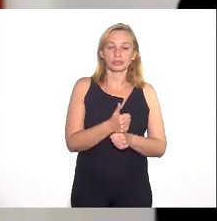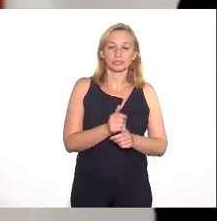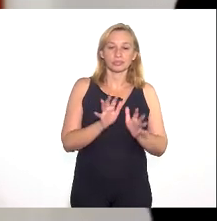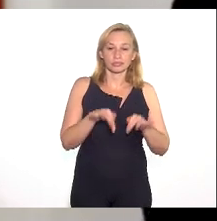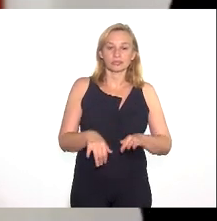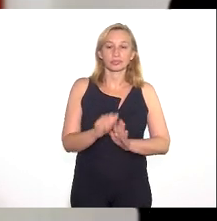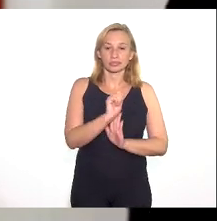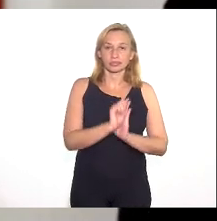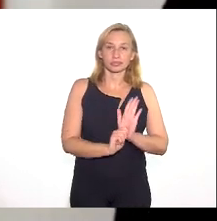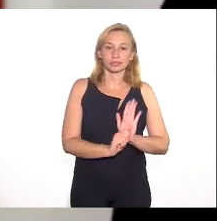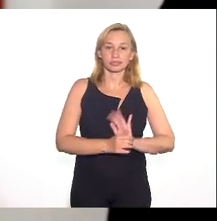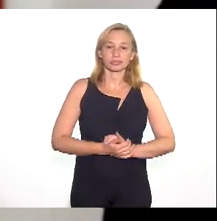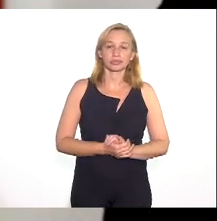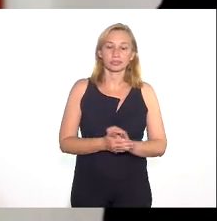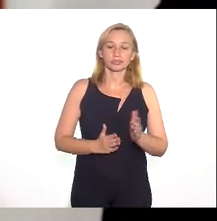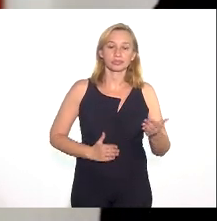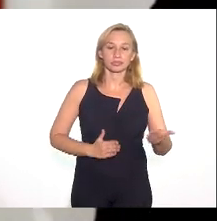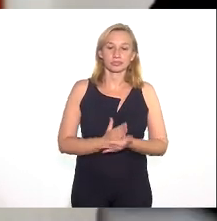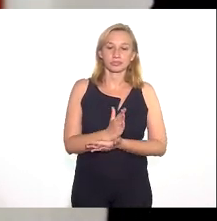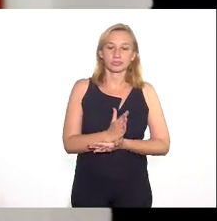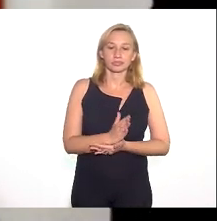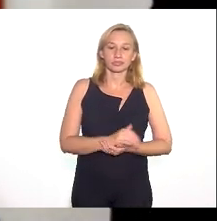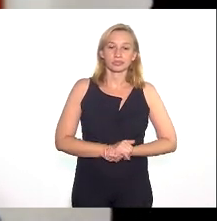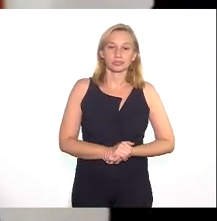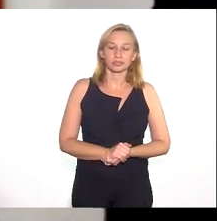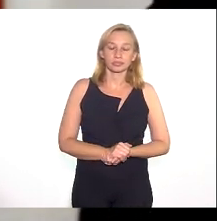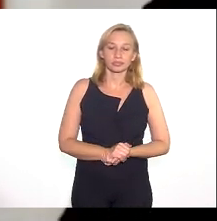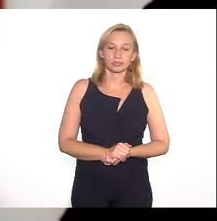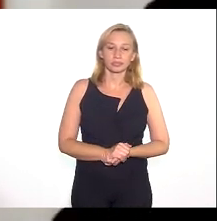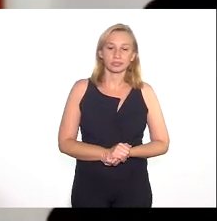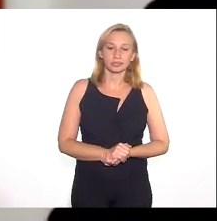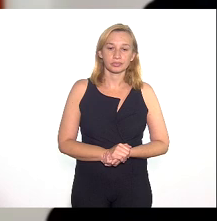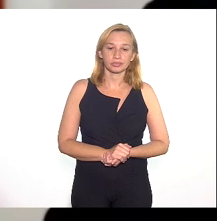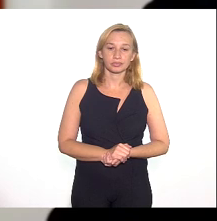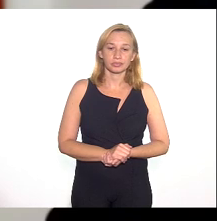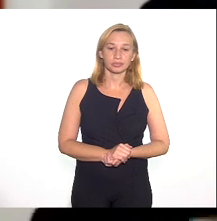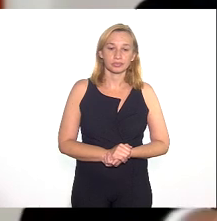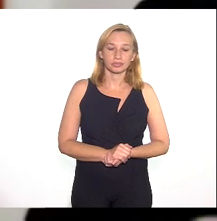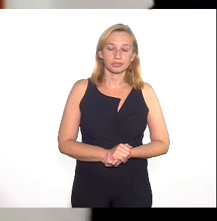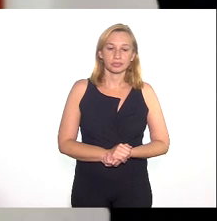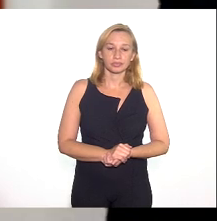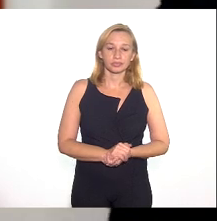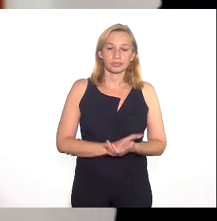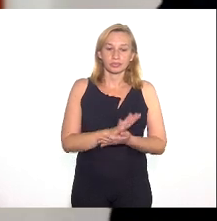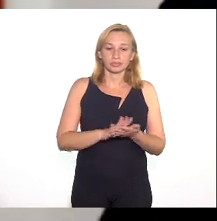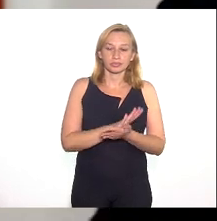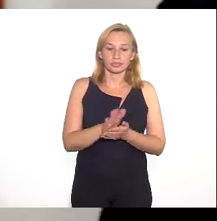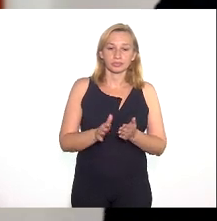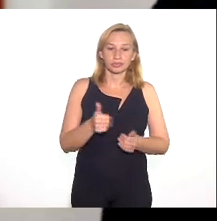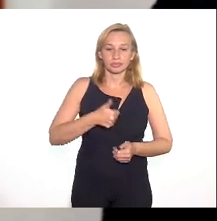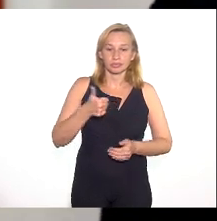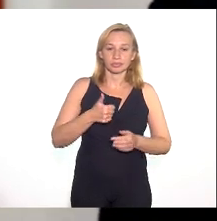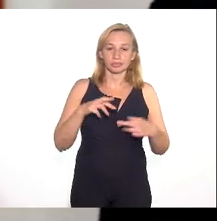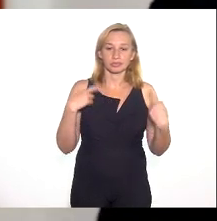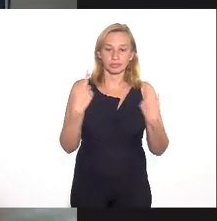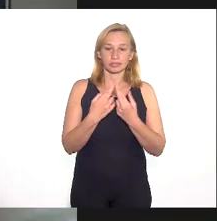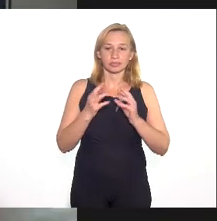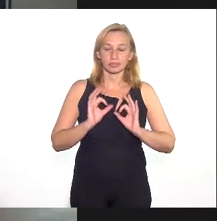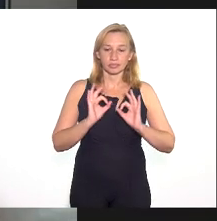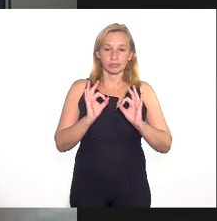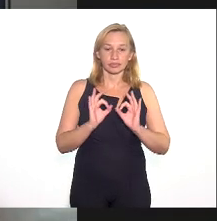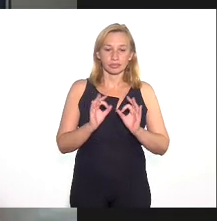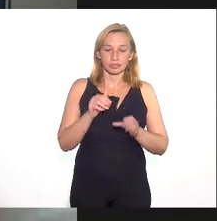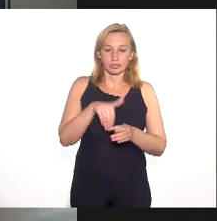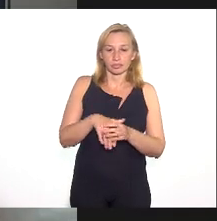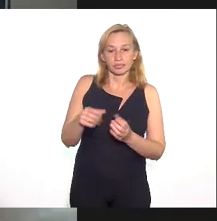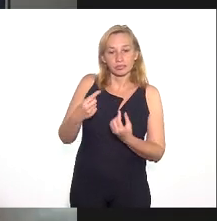final de redação, se os que aprovam a discussão, aprovado, vai autógrafo. Nada mais a tratar na primeira sessão. Senhor presidente, voto